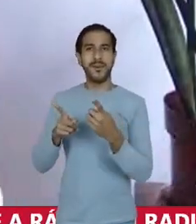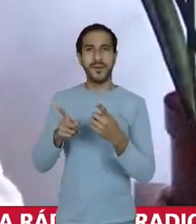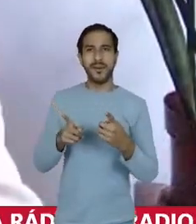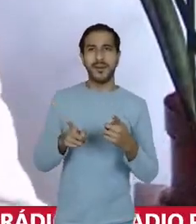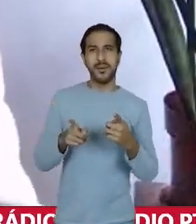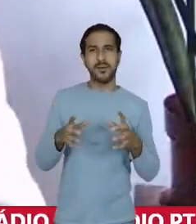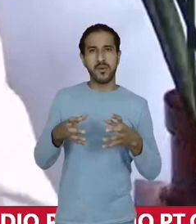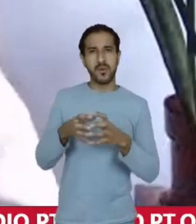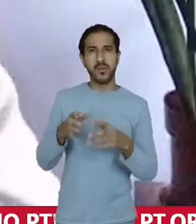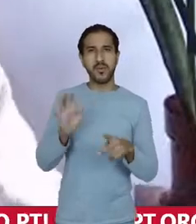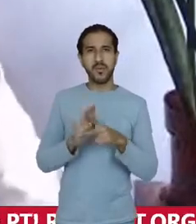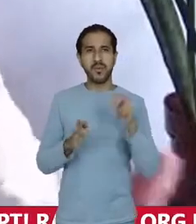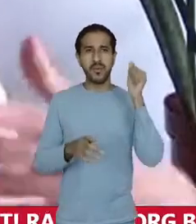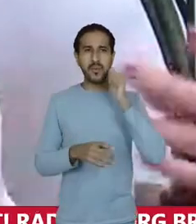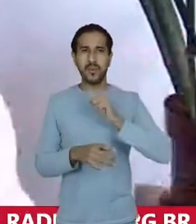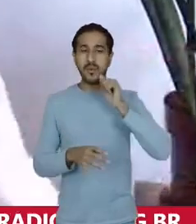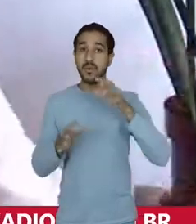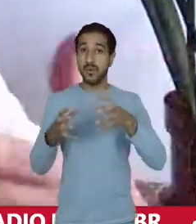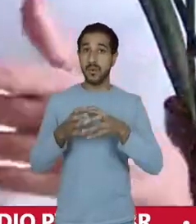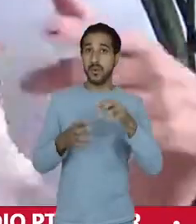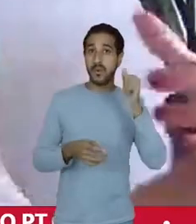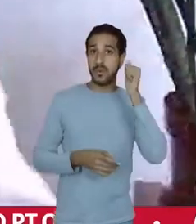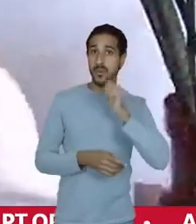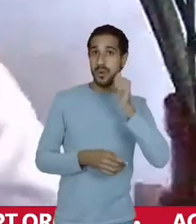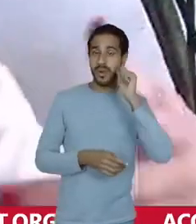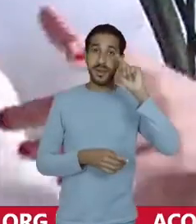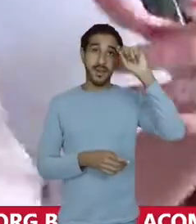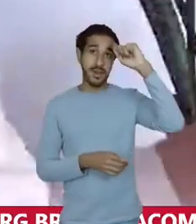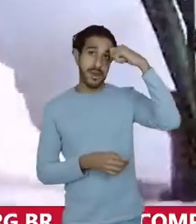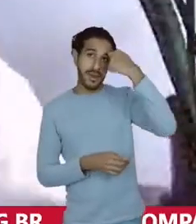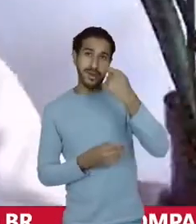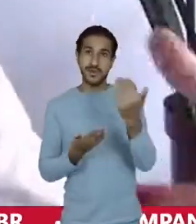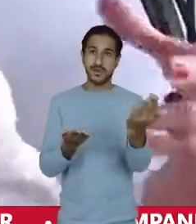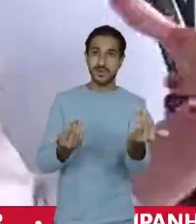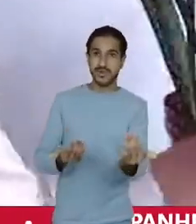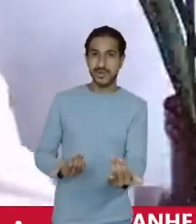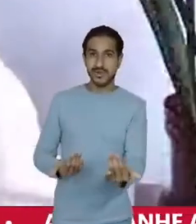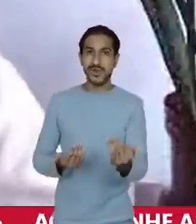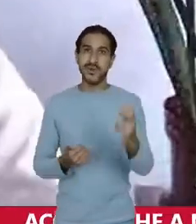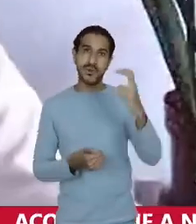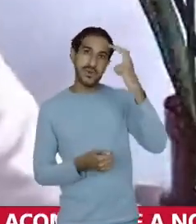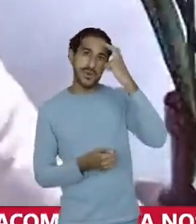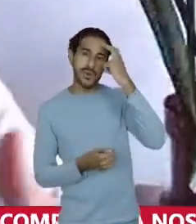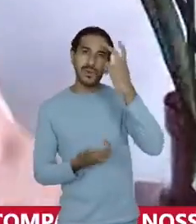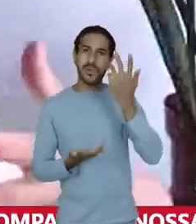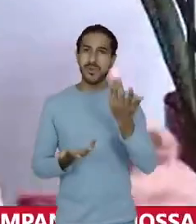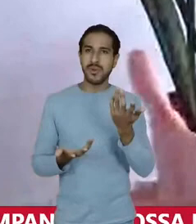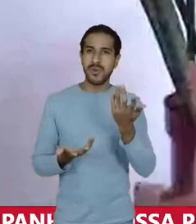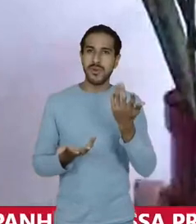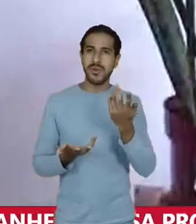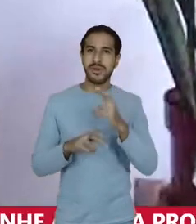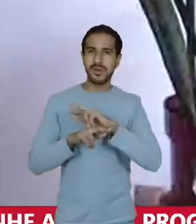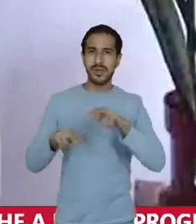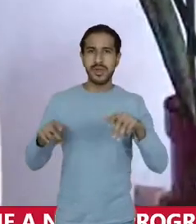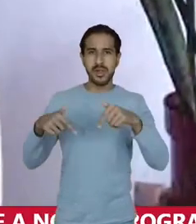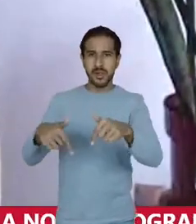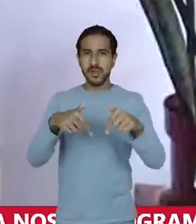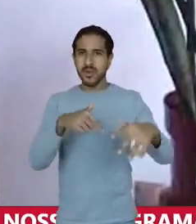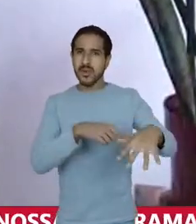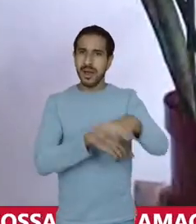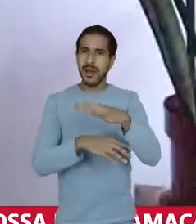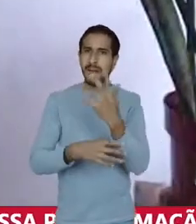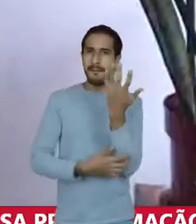essa frente de mulheres, mulheres negras, juventude, cultura, os ativistas